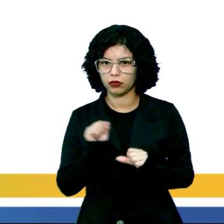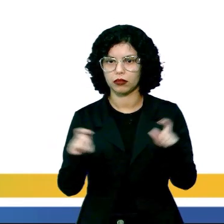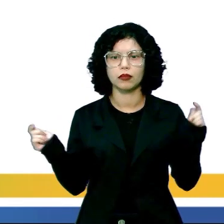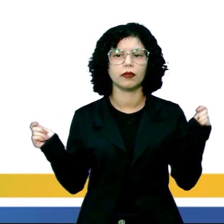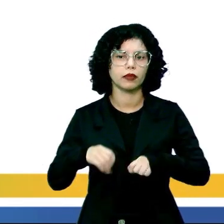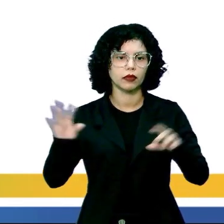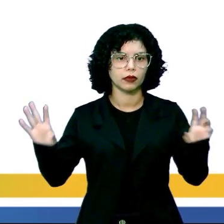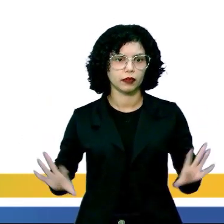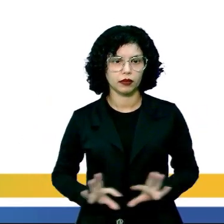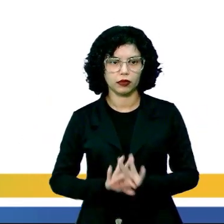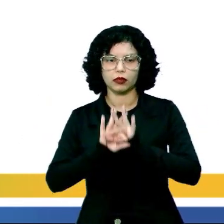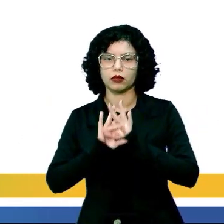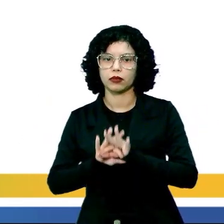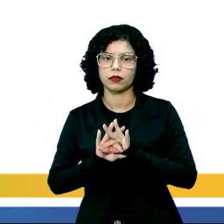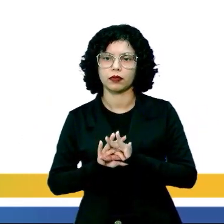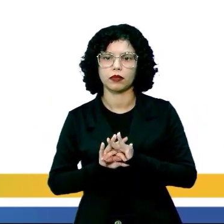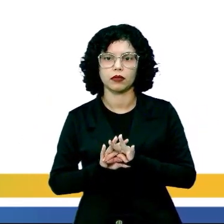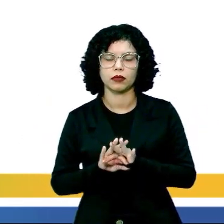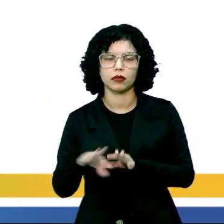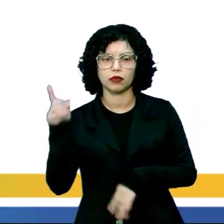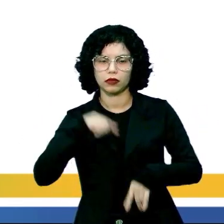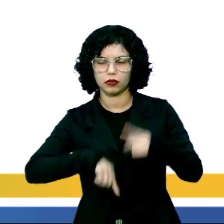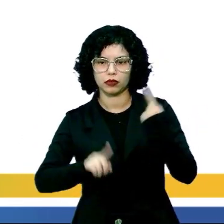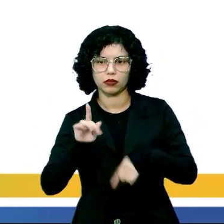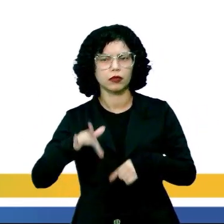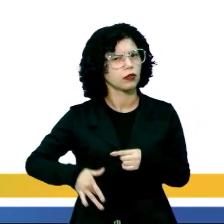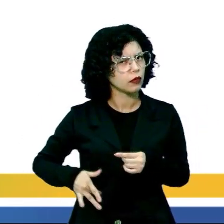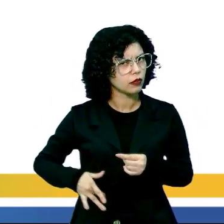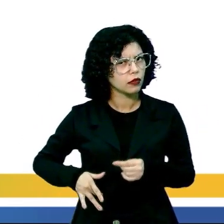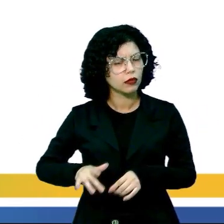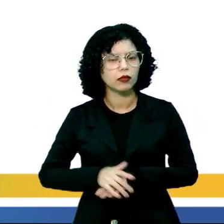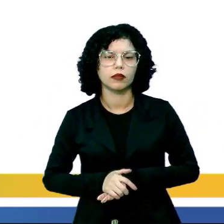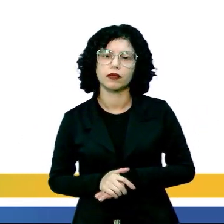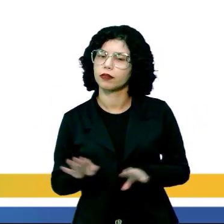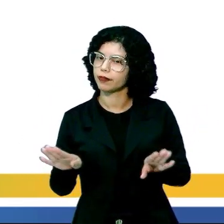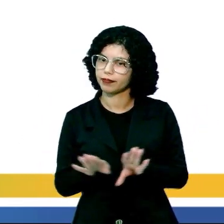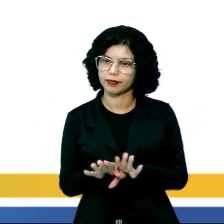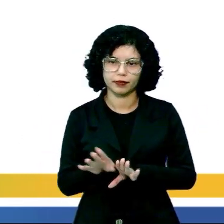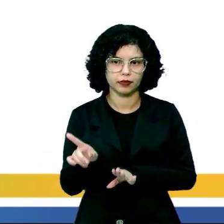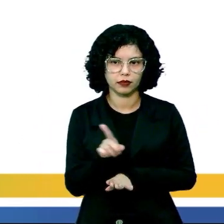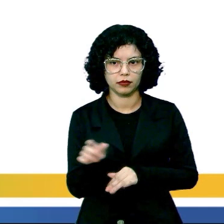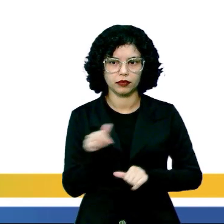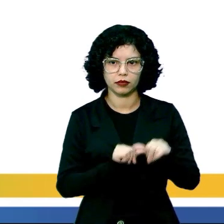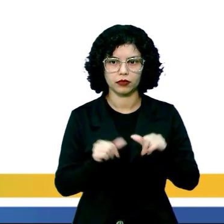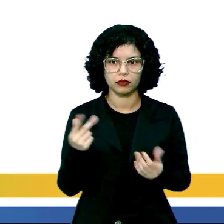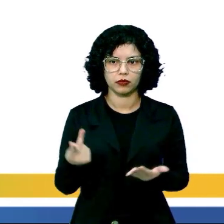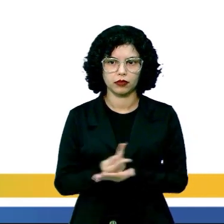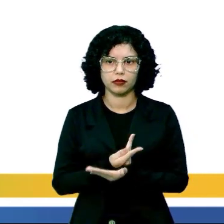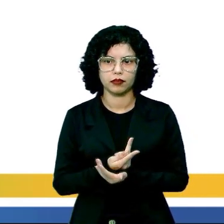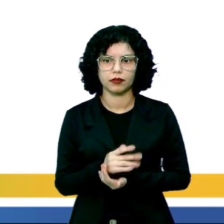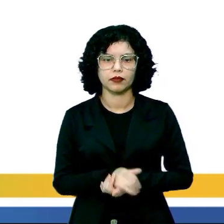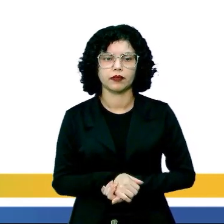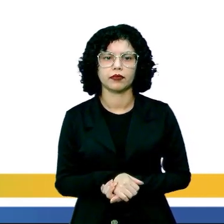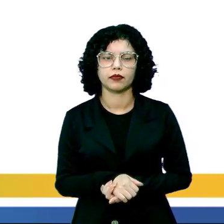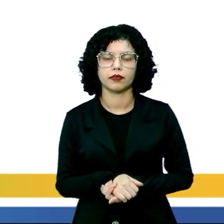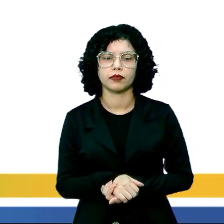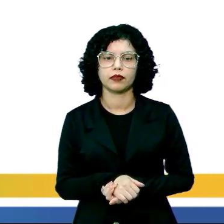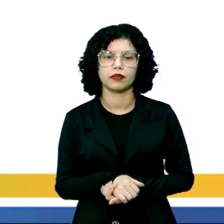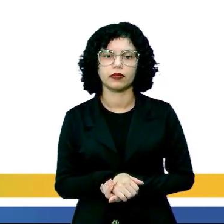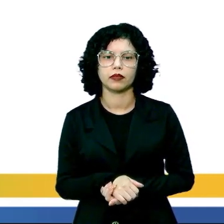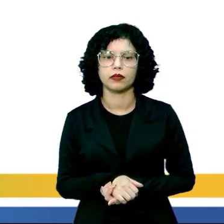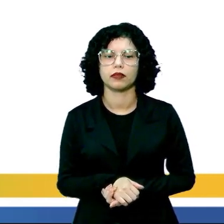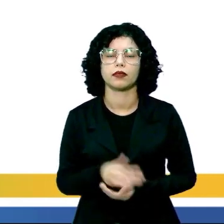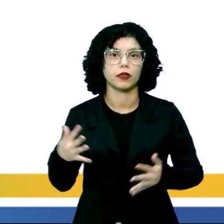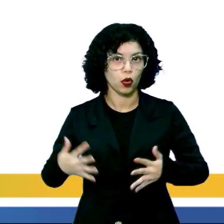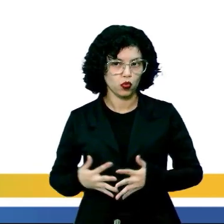nenhuma alteração, pois não há relação entre digestão e circulação? Também não, totalmente errada, tá? Tem alteração e